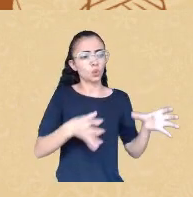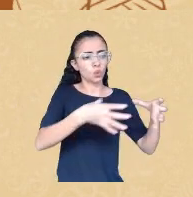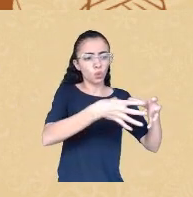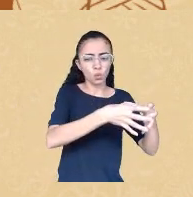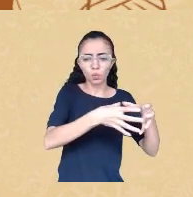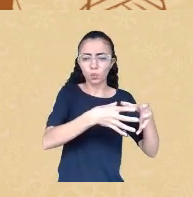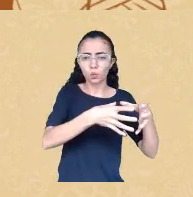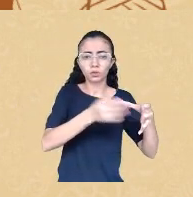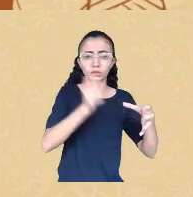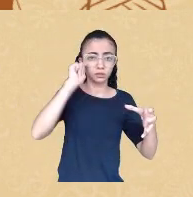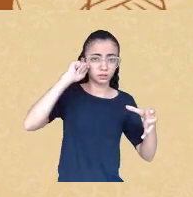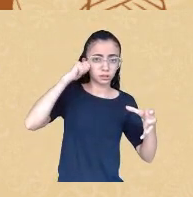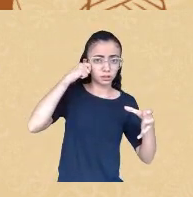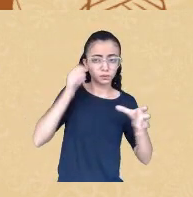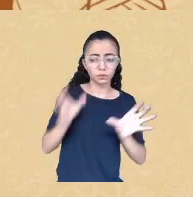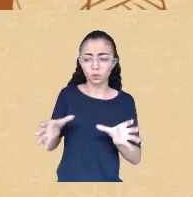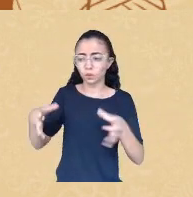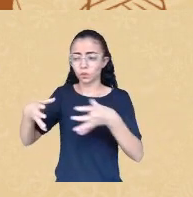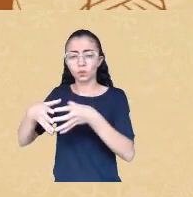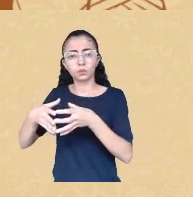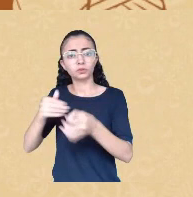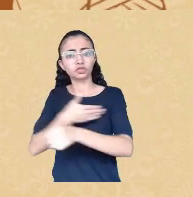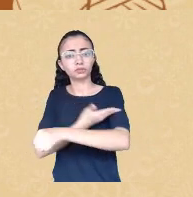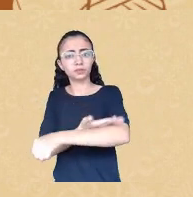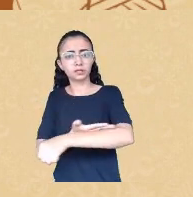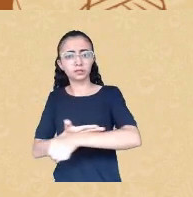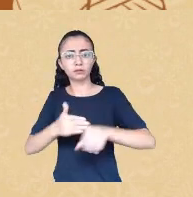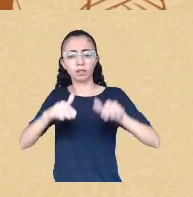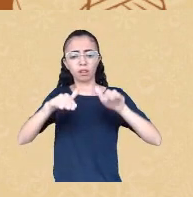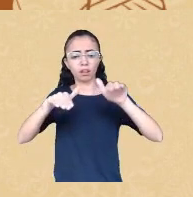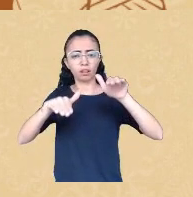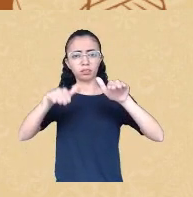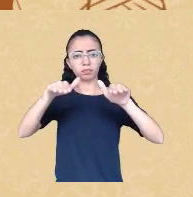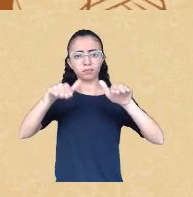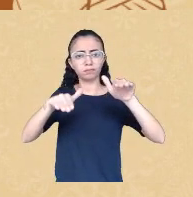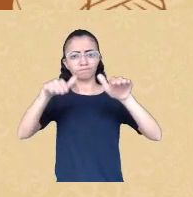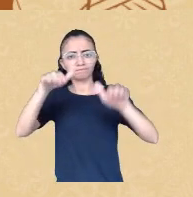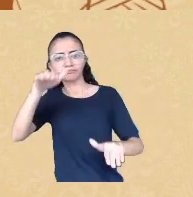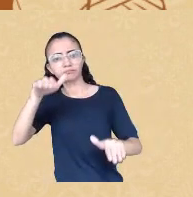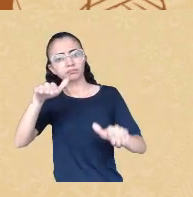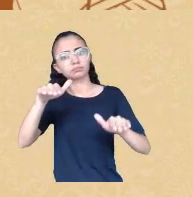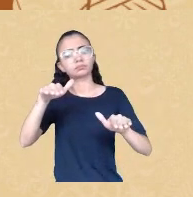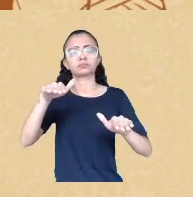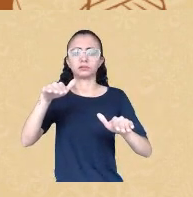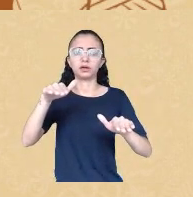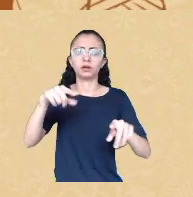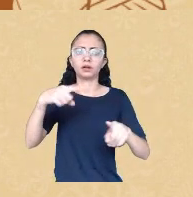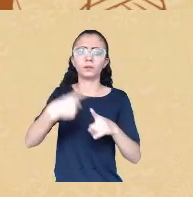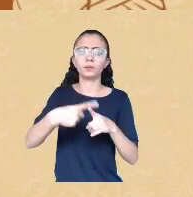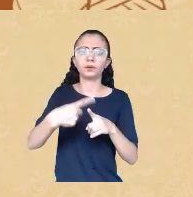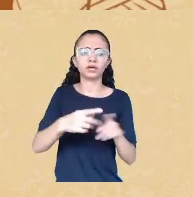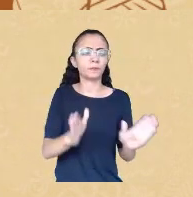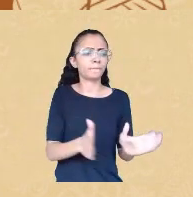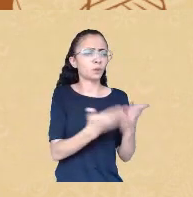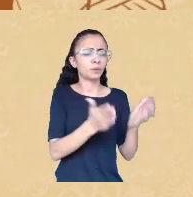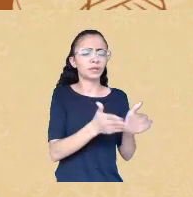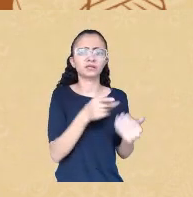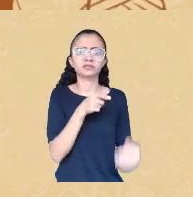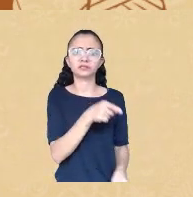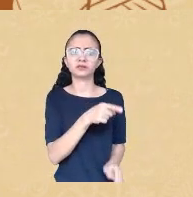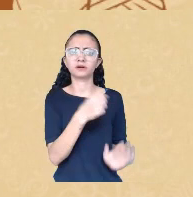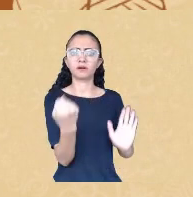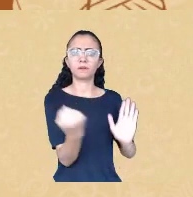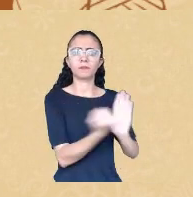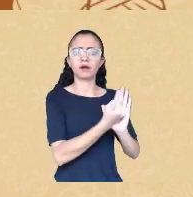gente está chamando aí, onde, por que que a pobreza, a miséria no Brasil, ela é marcadamente negra,